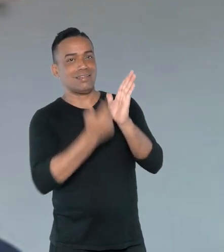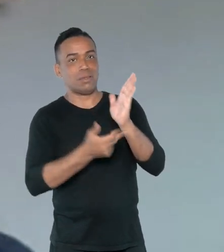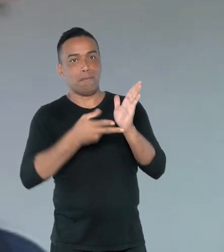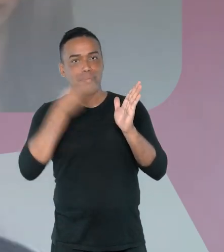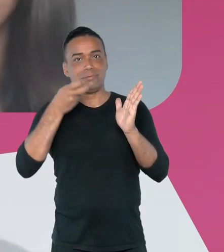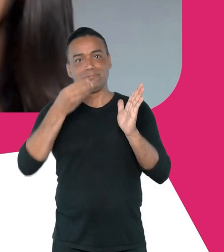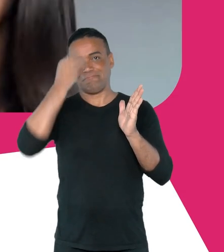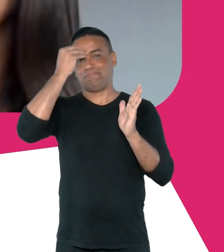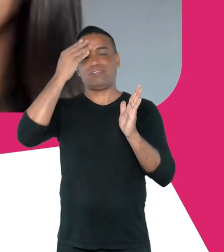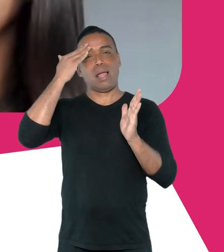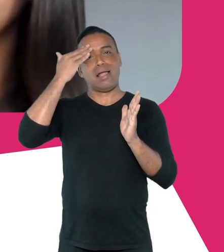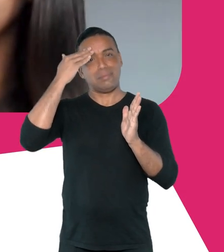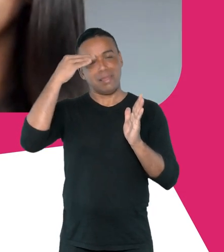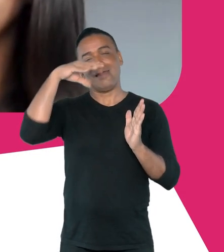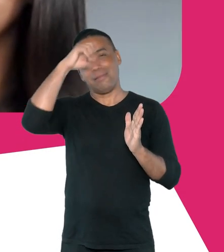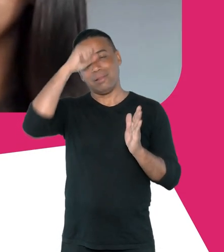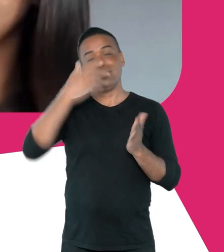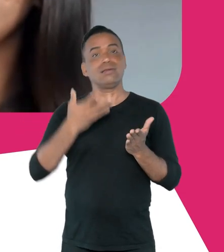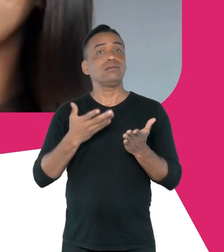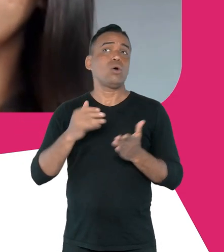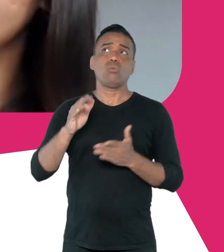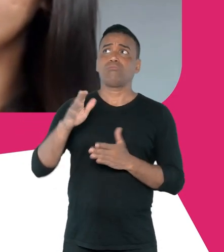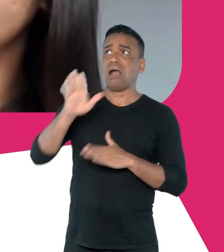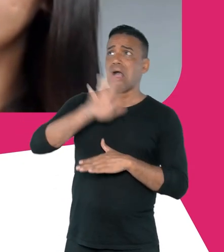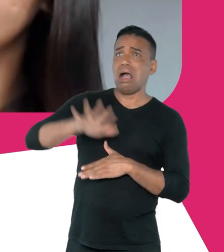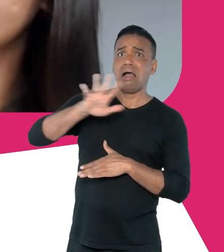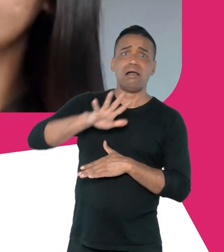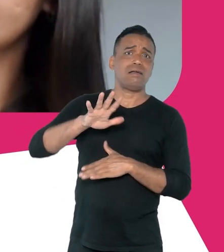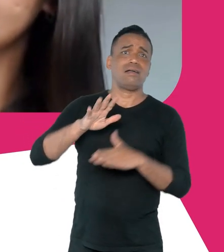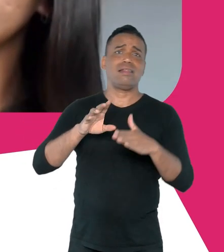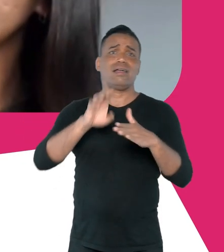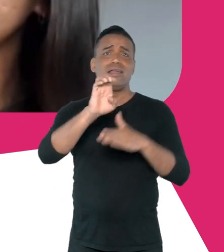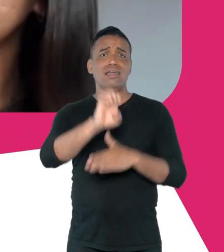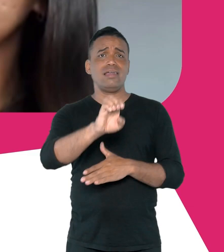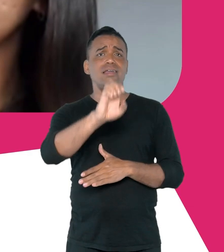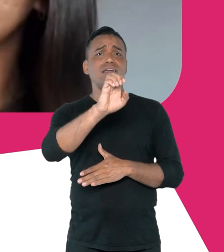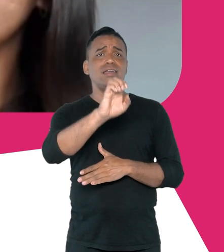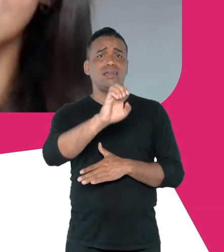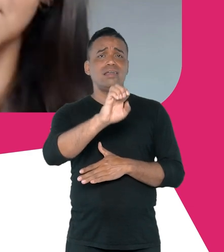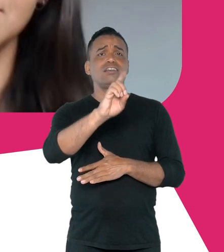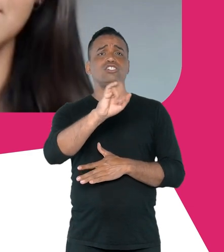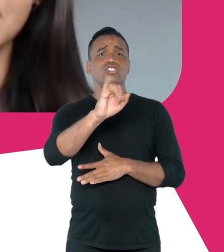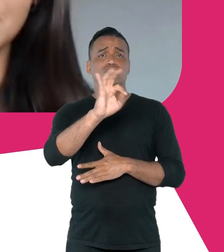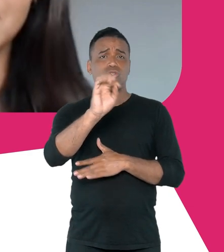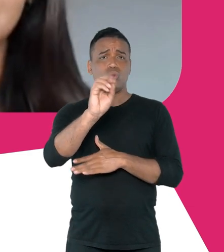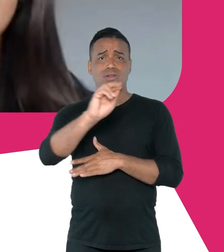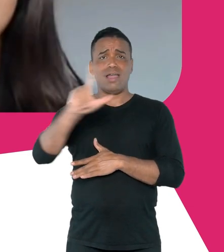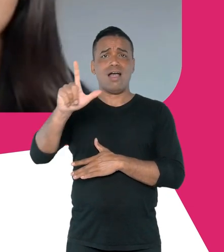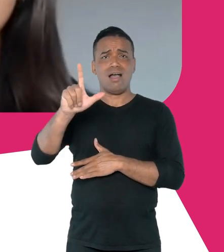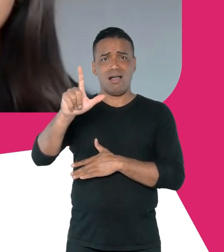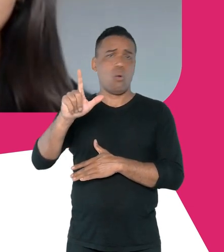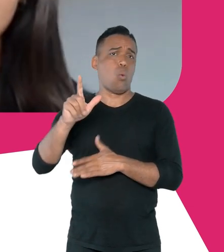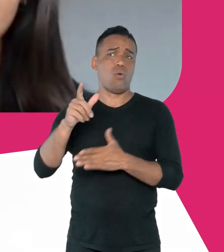gente sabe que o mercado editorial, principalmente para um autor iniciante, igual você, né, o autor independente